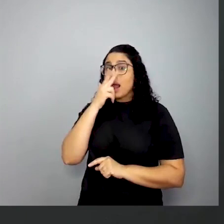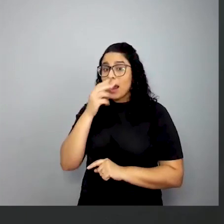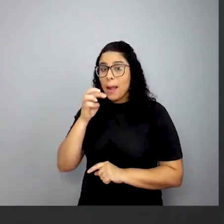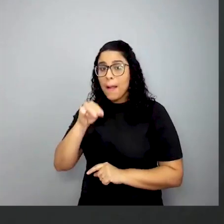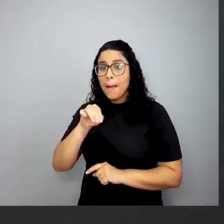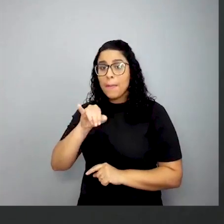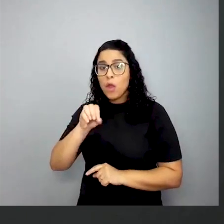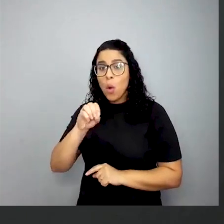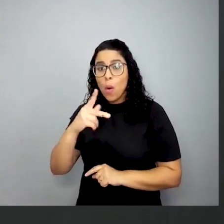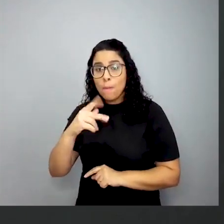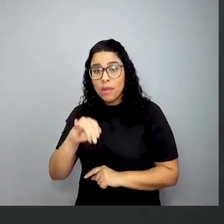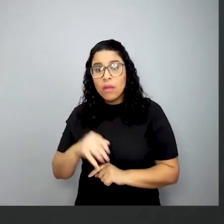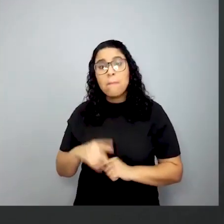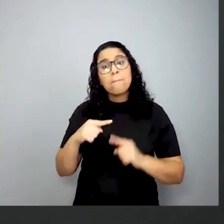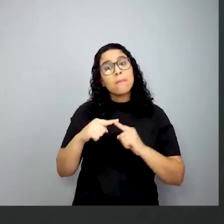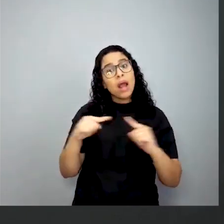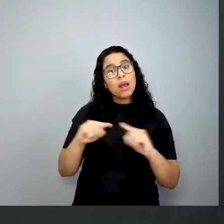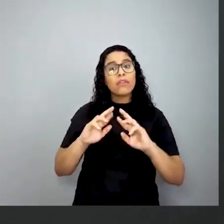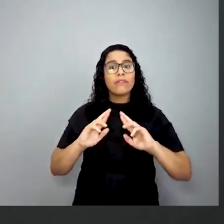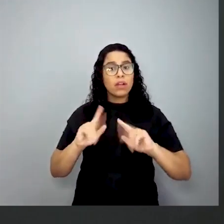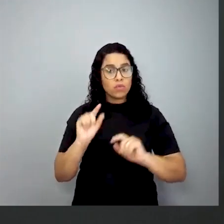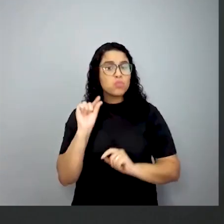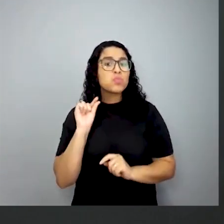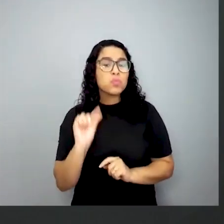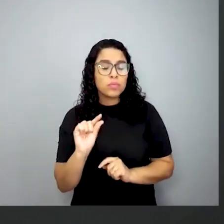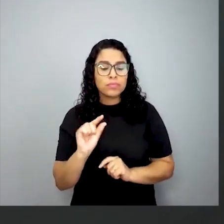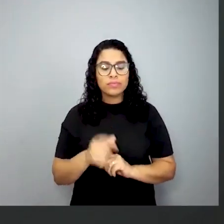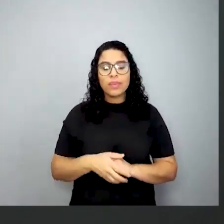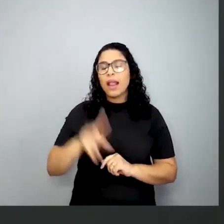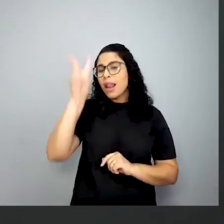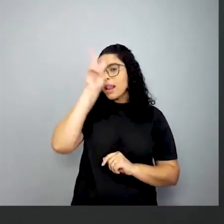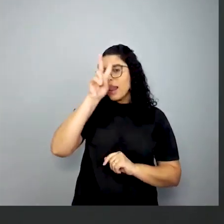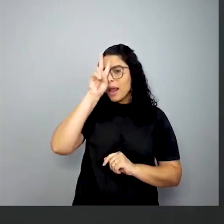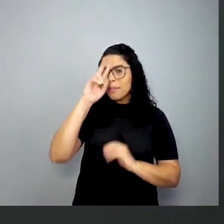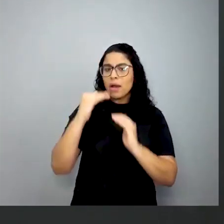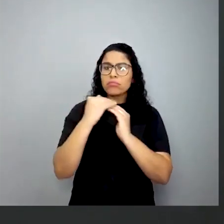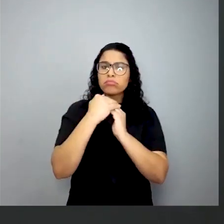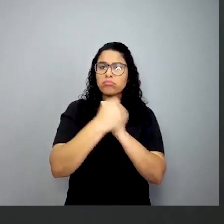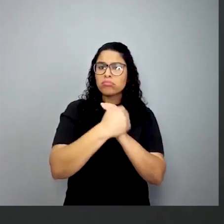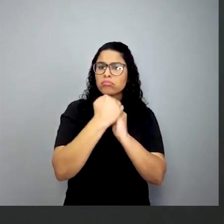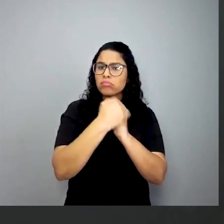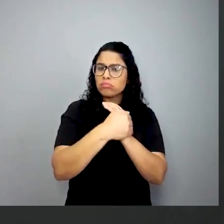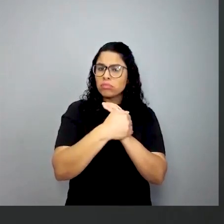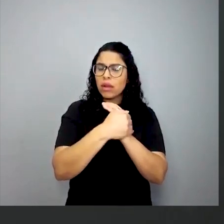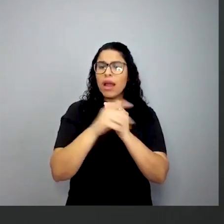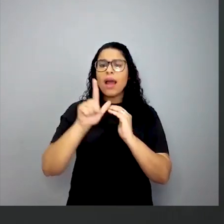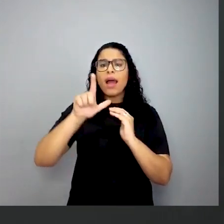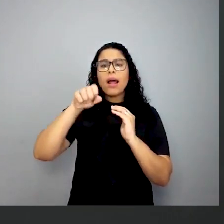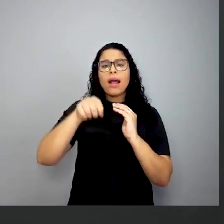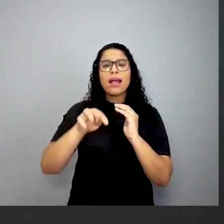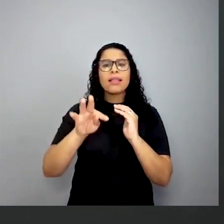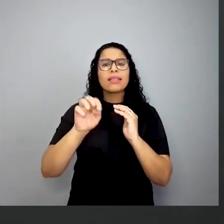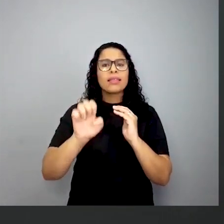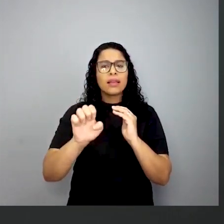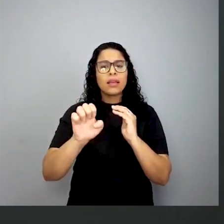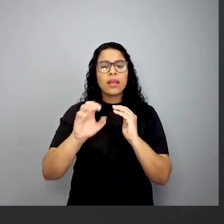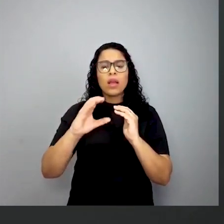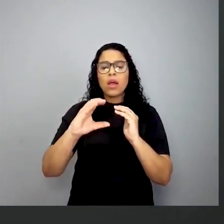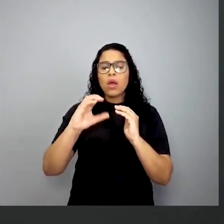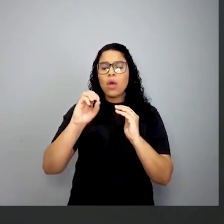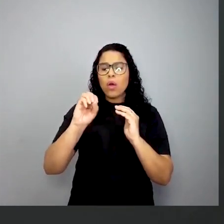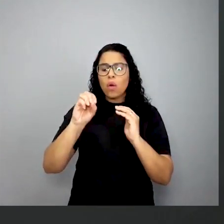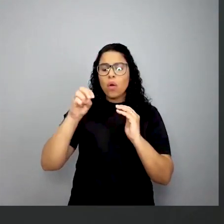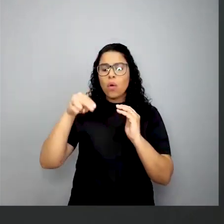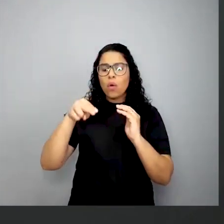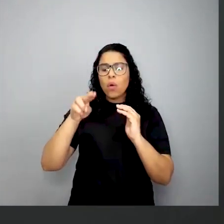aqui a nossa córnea, a nossa lente, que ela é uma lente convergente, para que os raios possam convergir e formar legal, lá